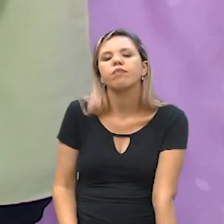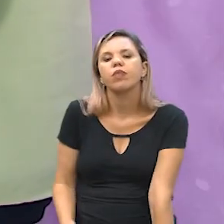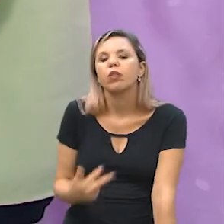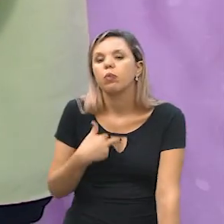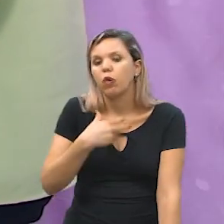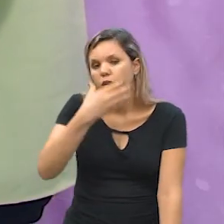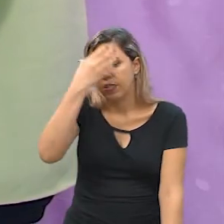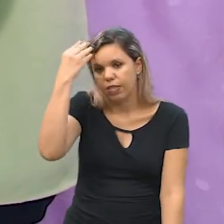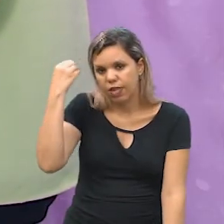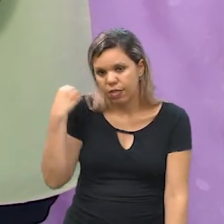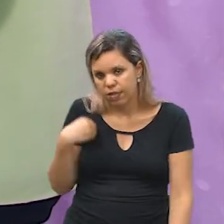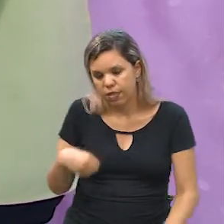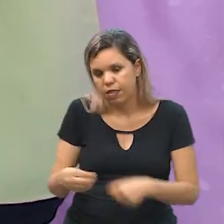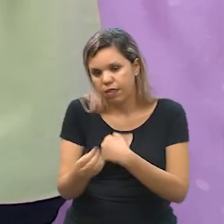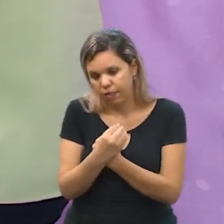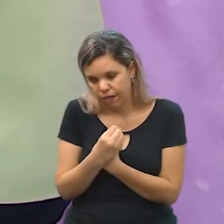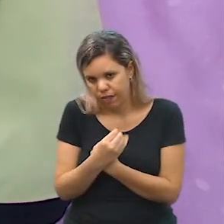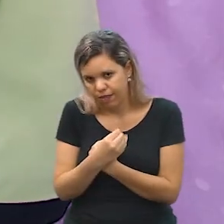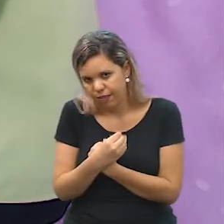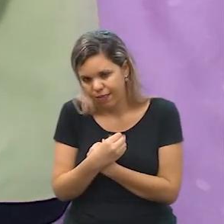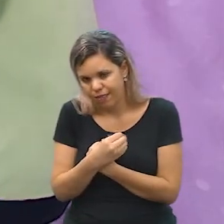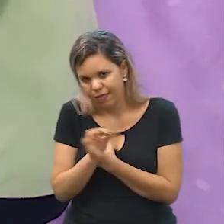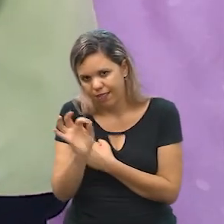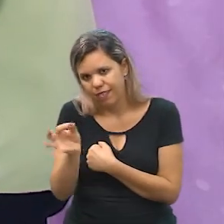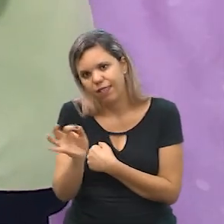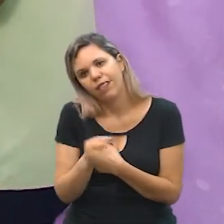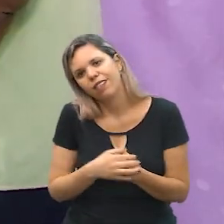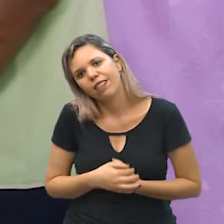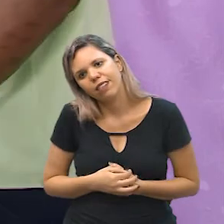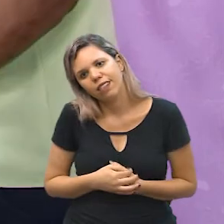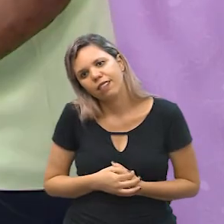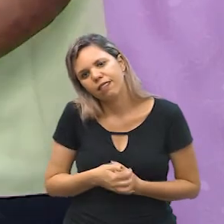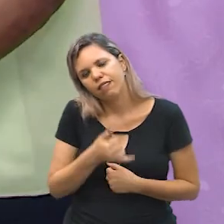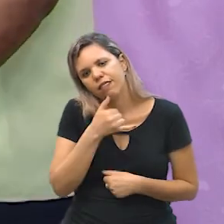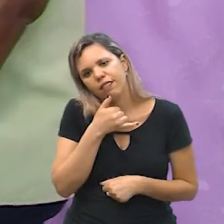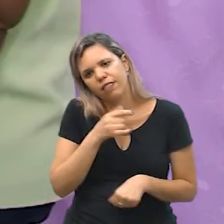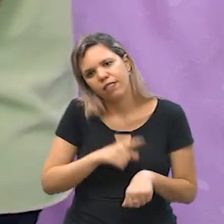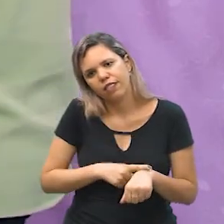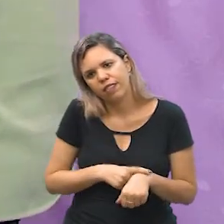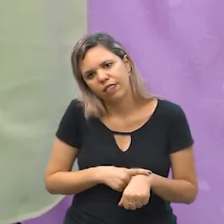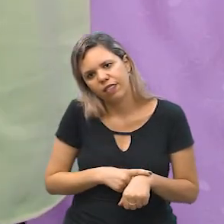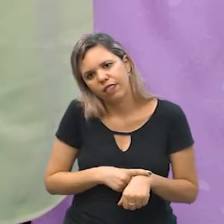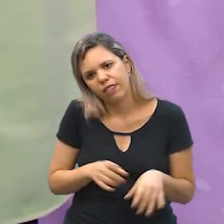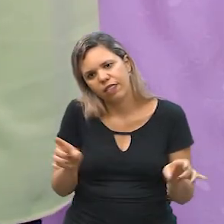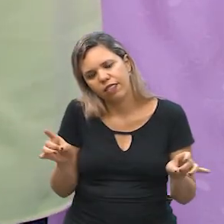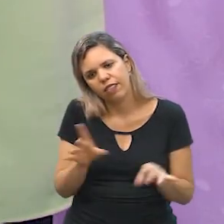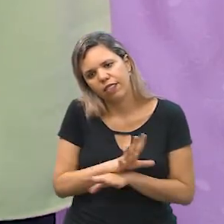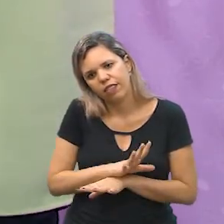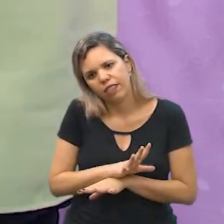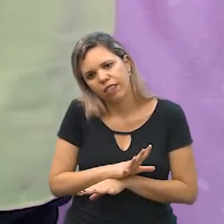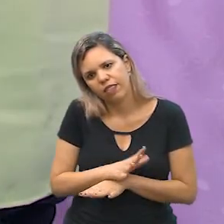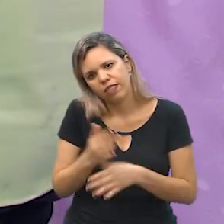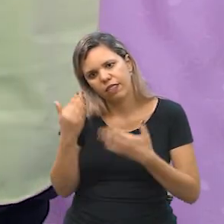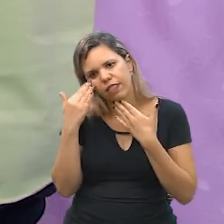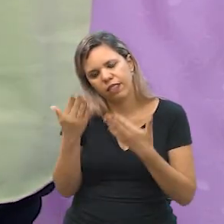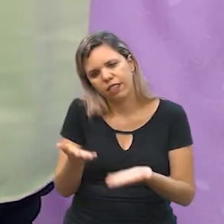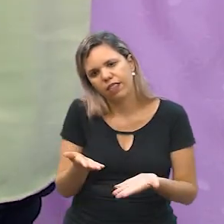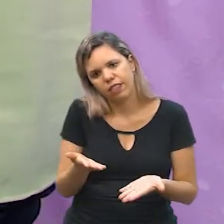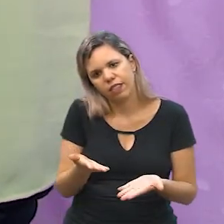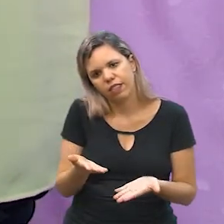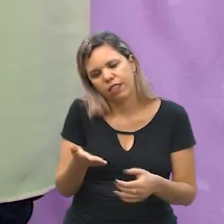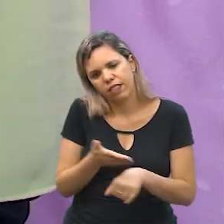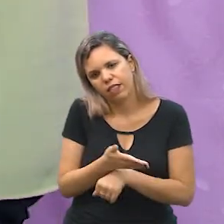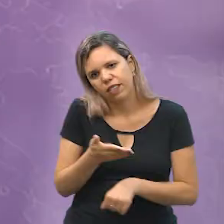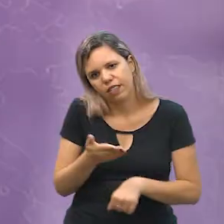pode deixar de se cuidar. Exatamente. Doutora, infelizmente nosso tempinho está terminando, mas eu queria agradecer muito a